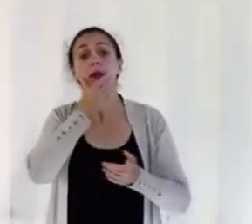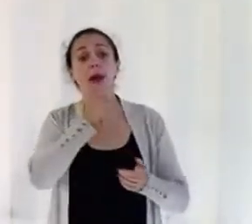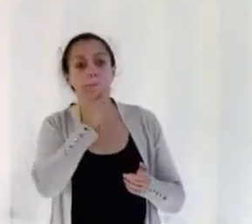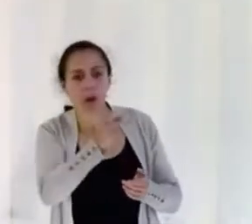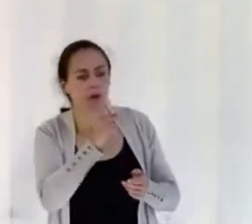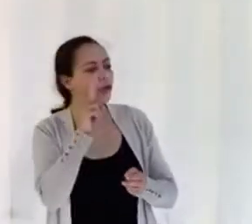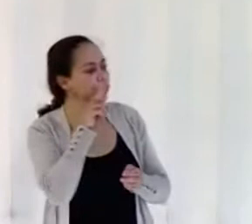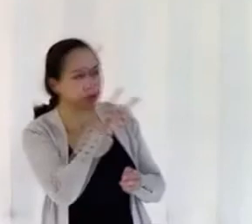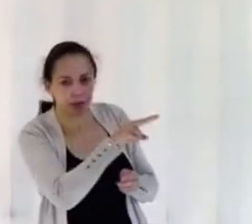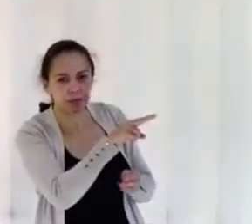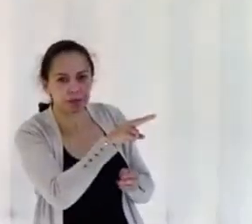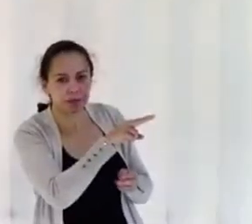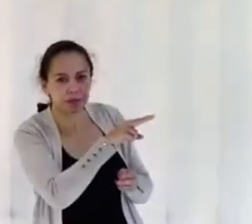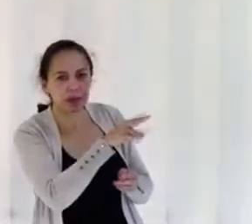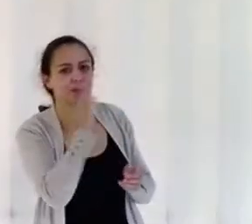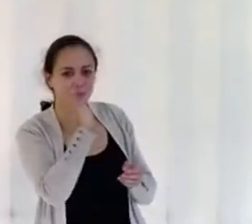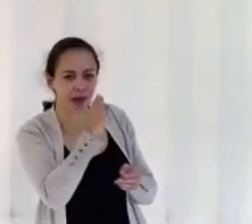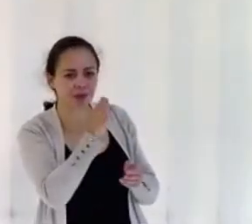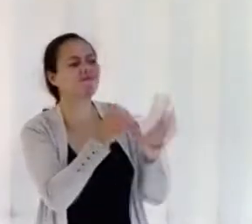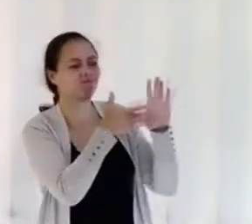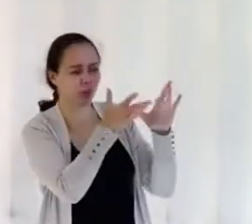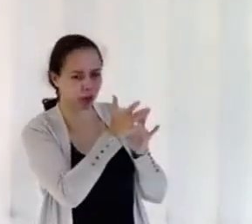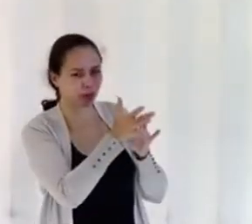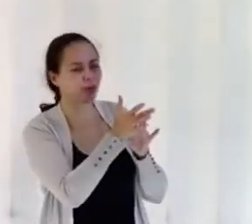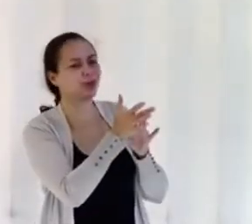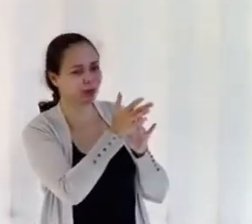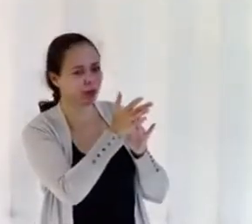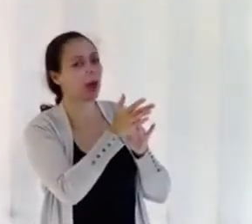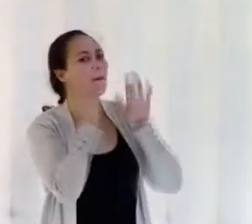pelos sinais que eles fizeram ao longo do caminho.